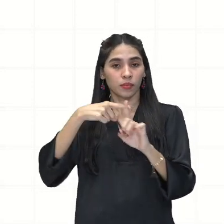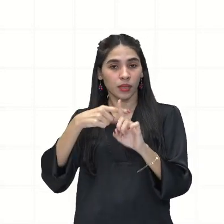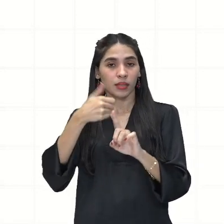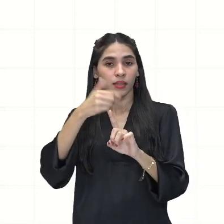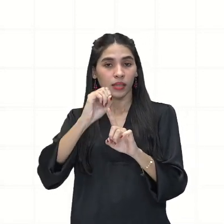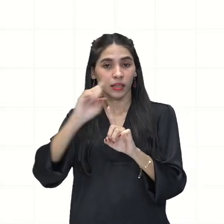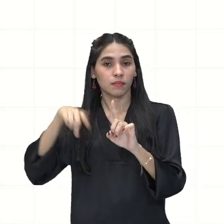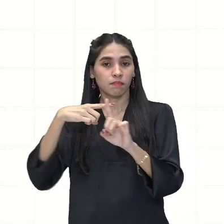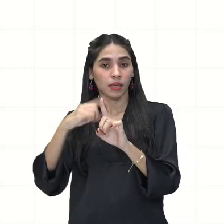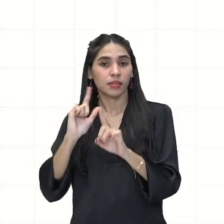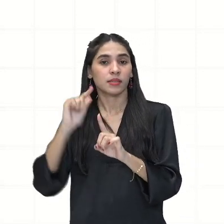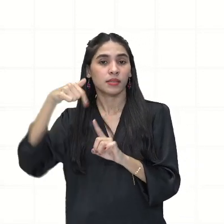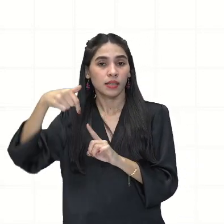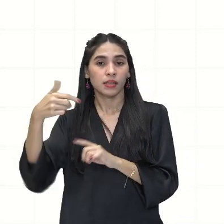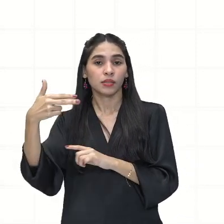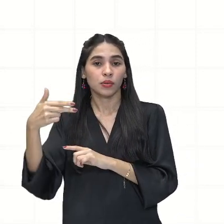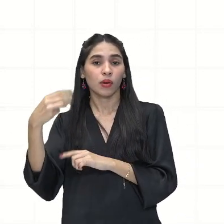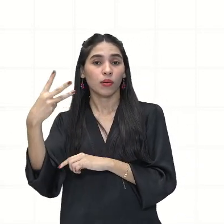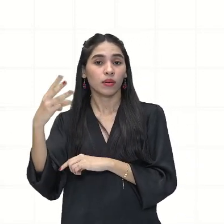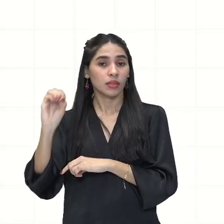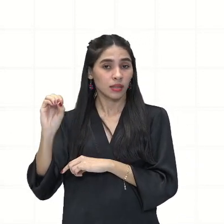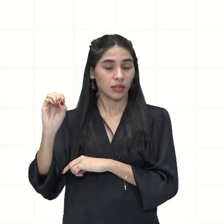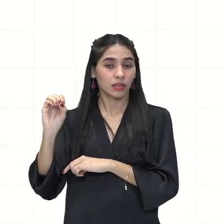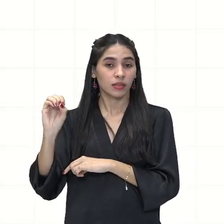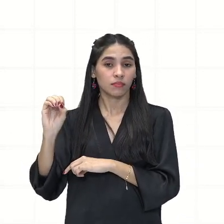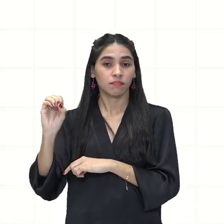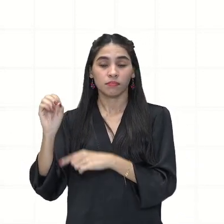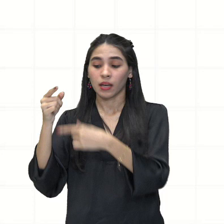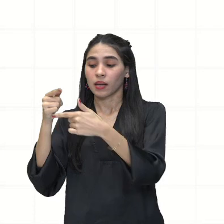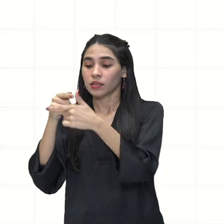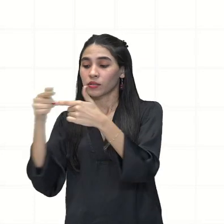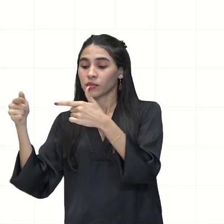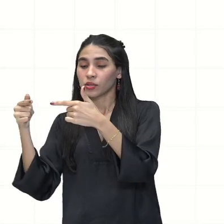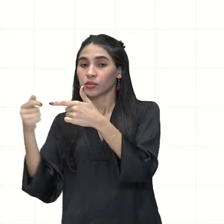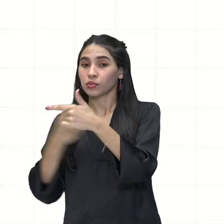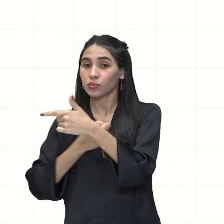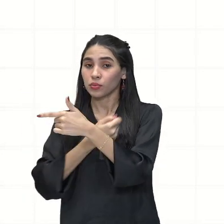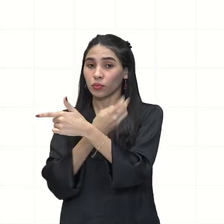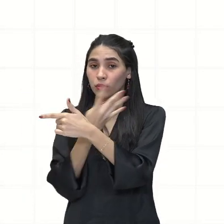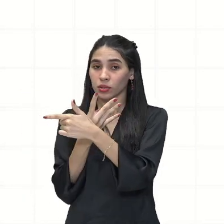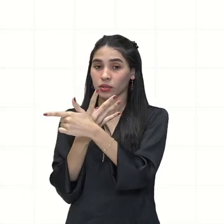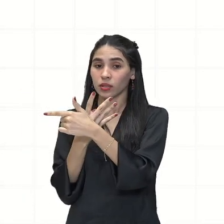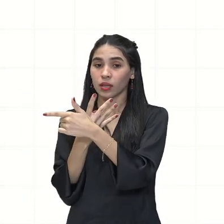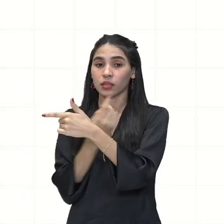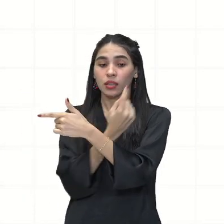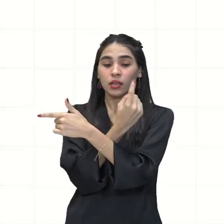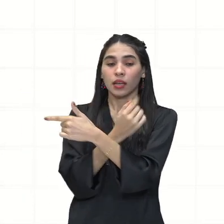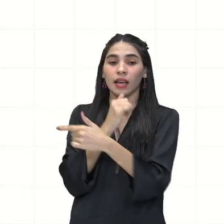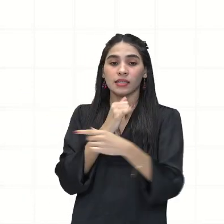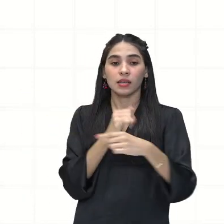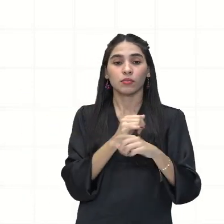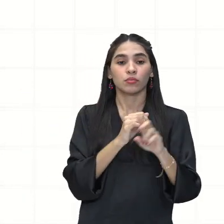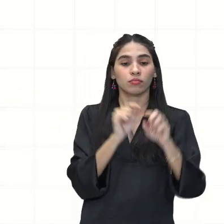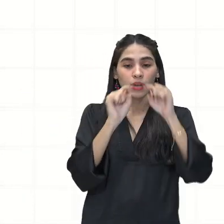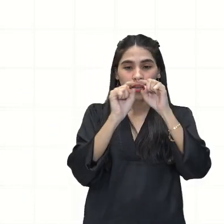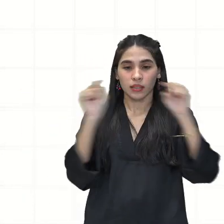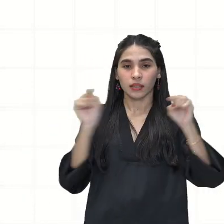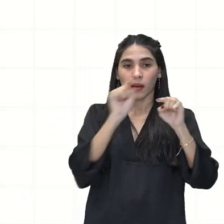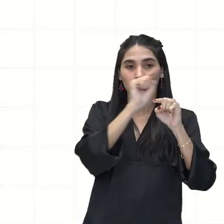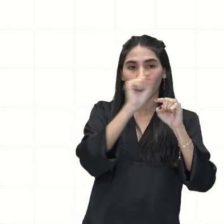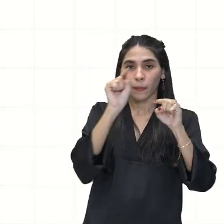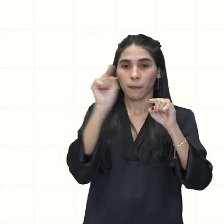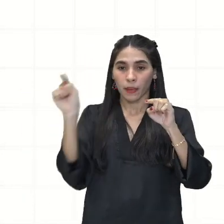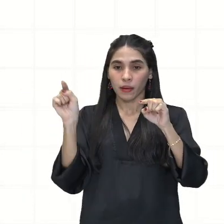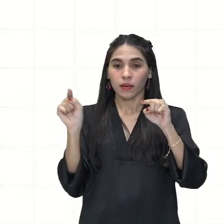mais 7, chegamos a 30, dividido pela quantidade. Então, 1, 2, 3, 4,